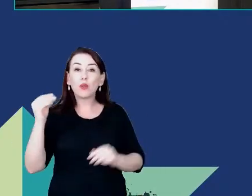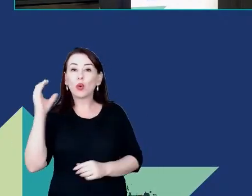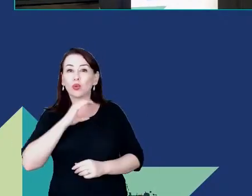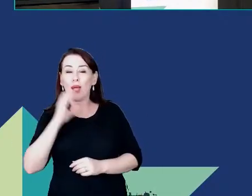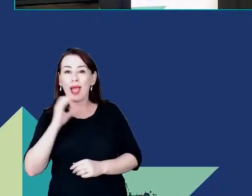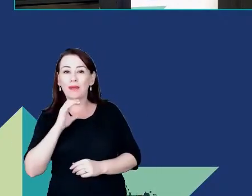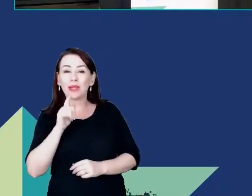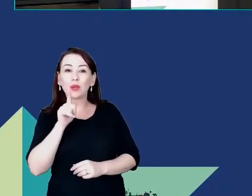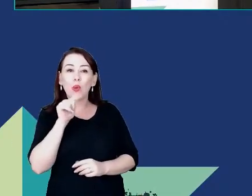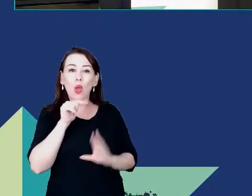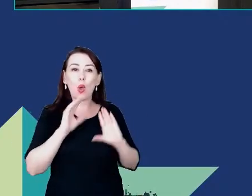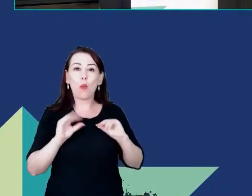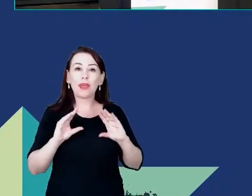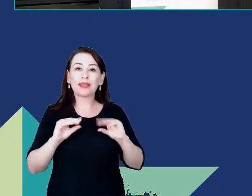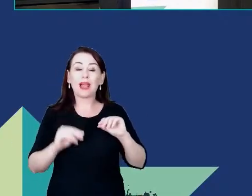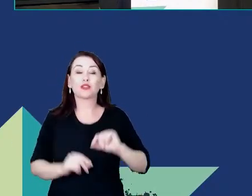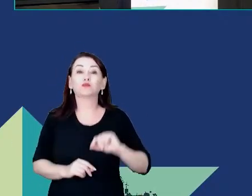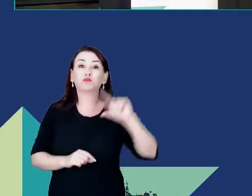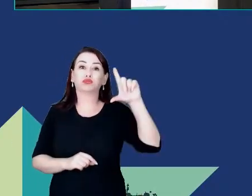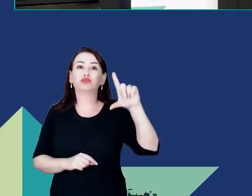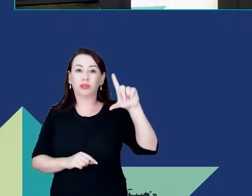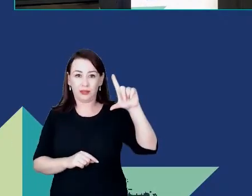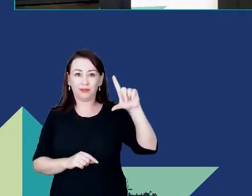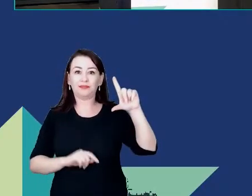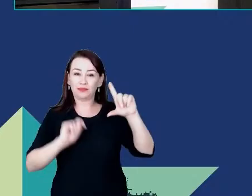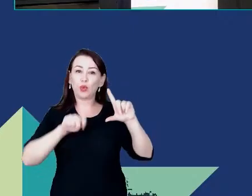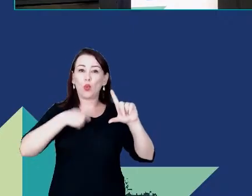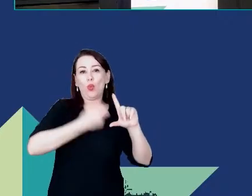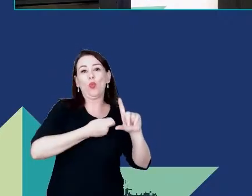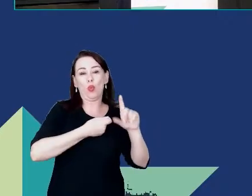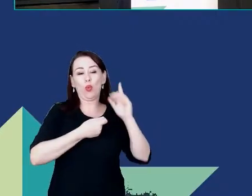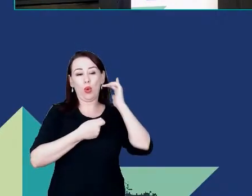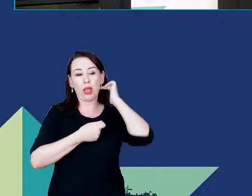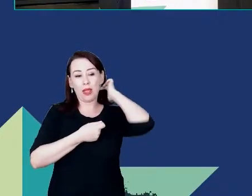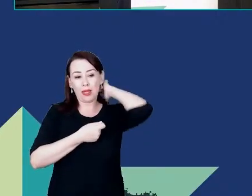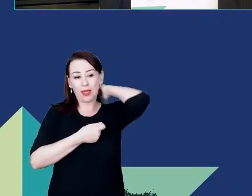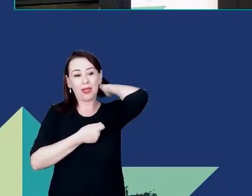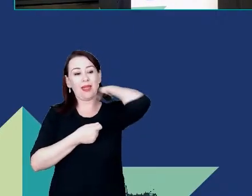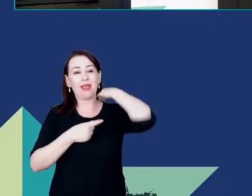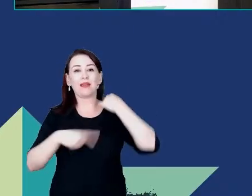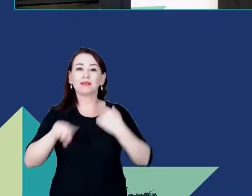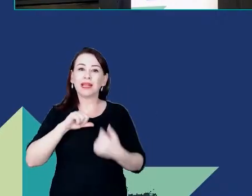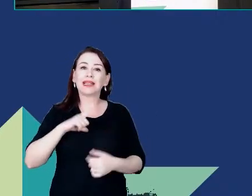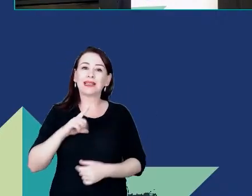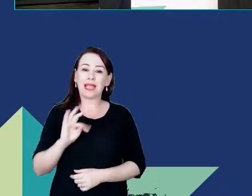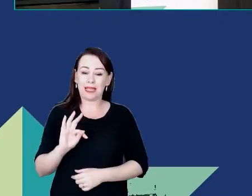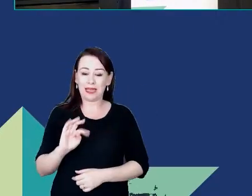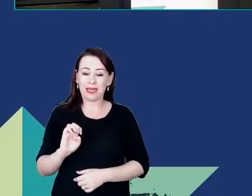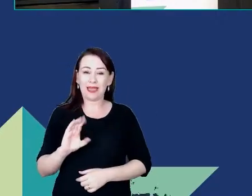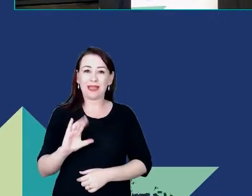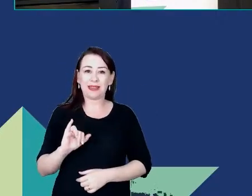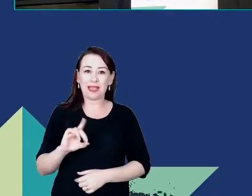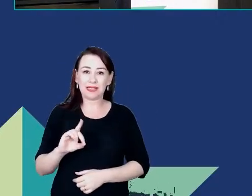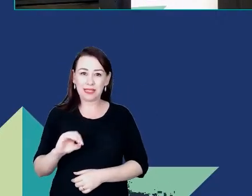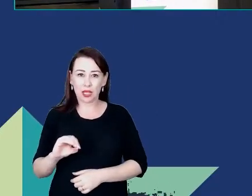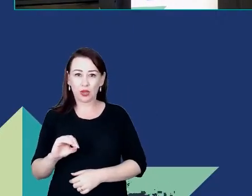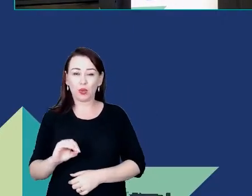né, indicando aí uma colmatação dos tecidos de filtragem, né, e